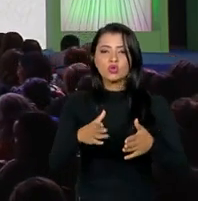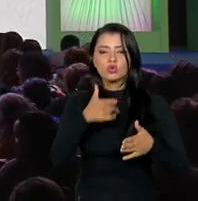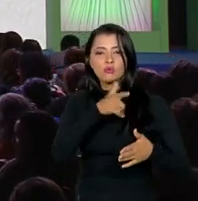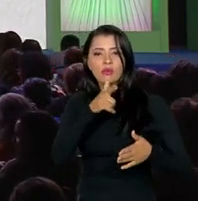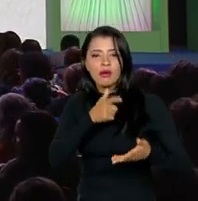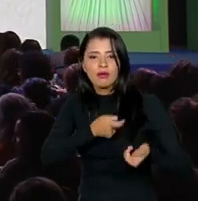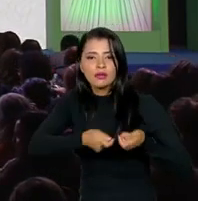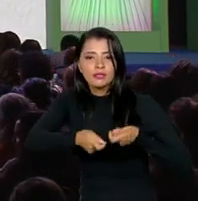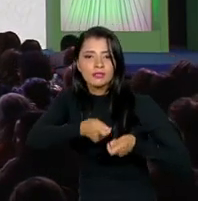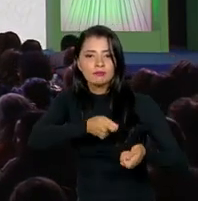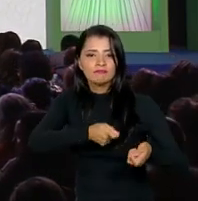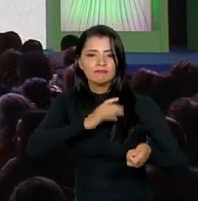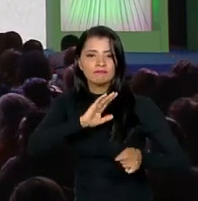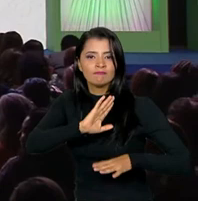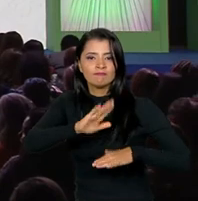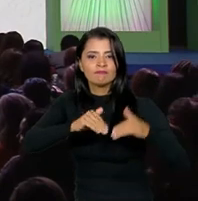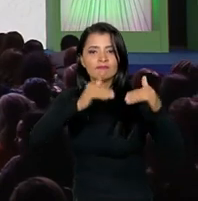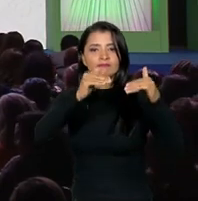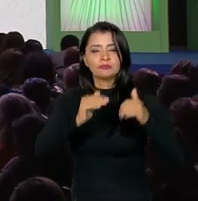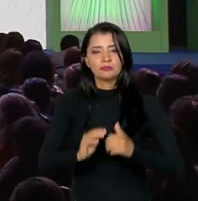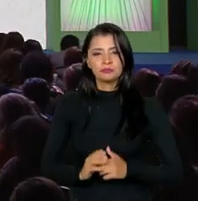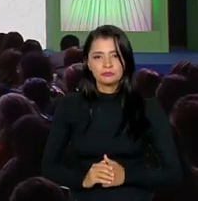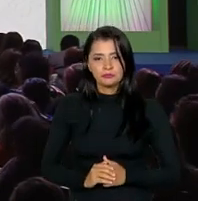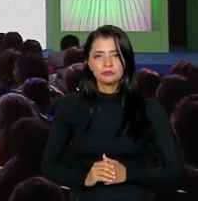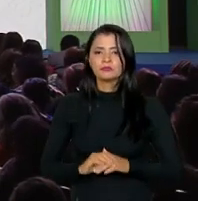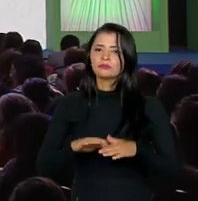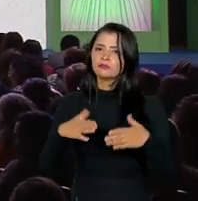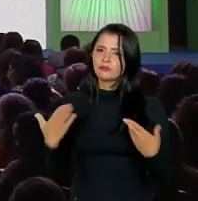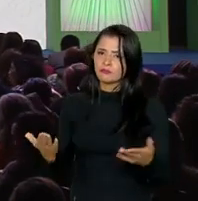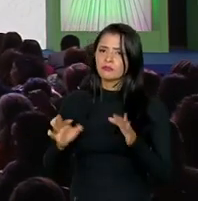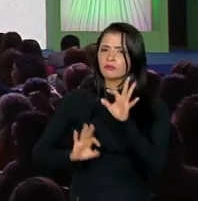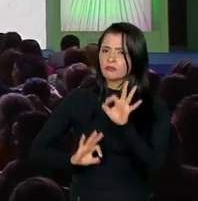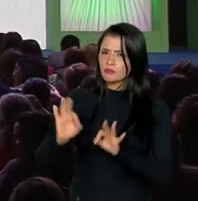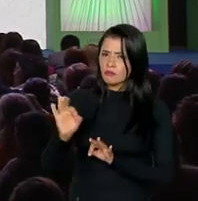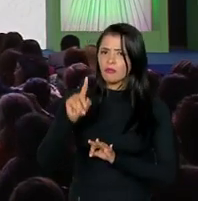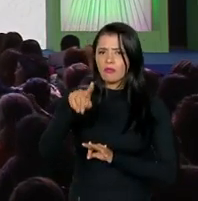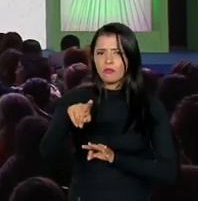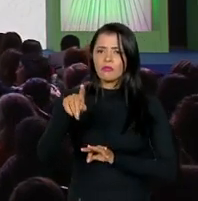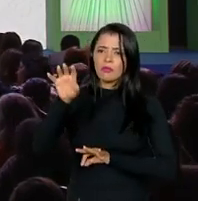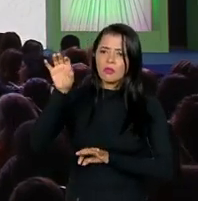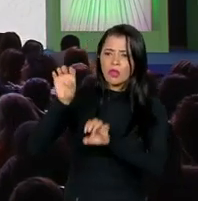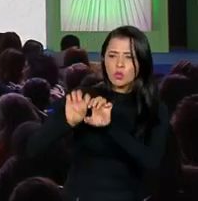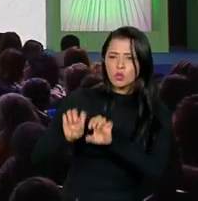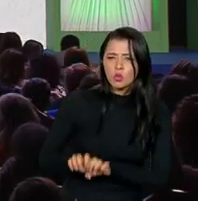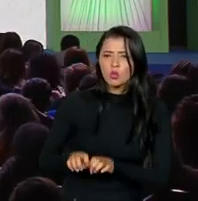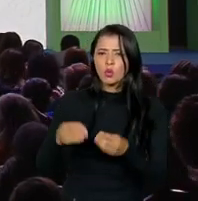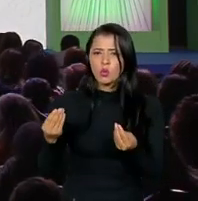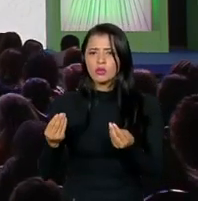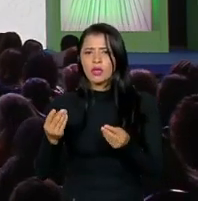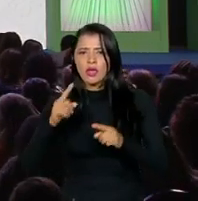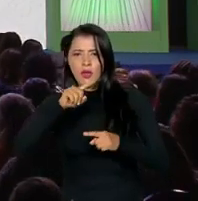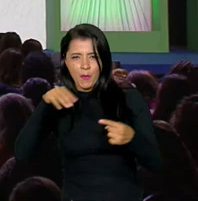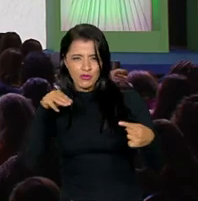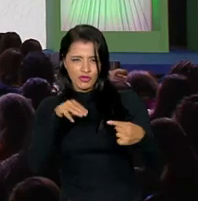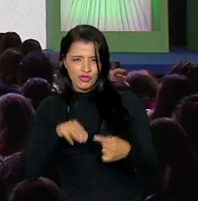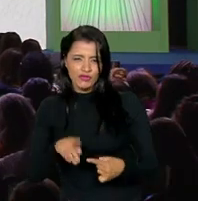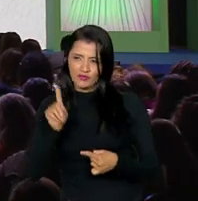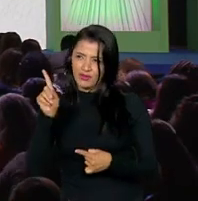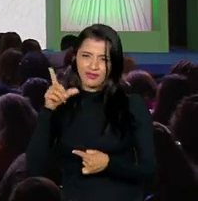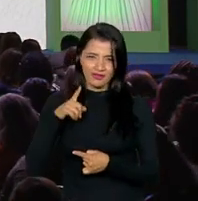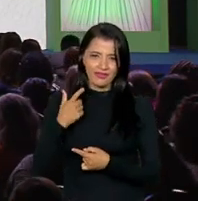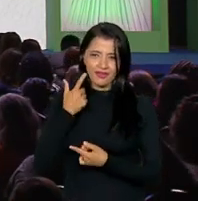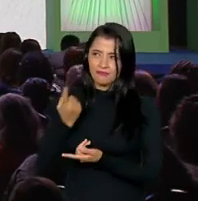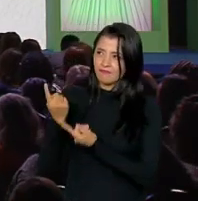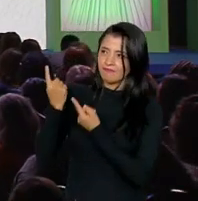para a economia. E aí o plano, então, se estrutura sobre os objetivos lá em cima: